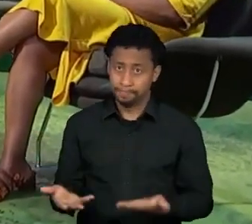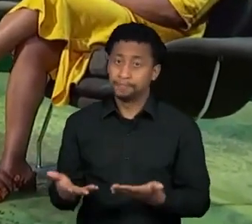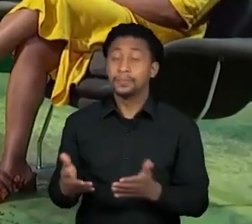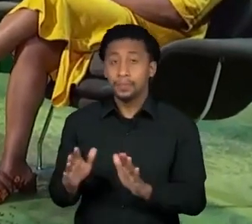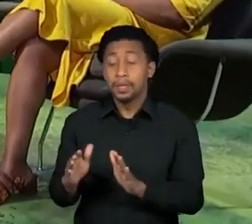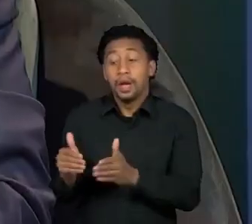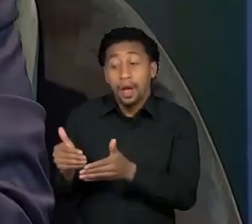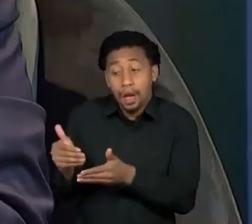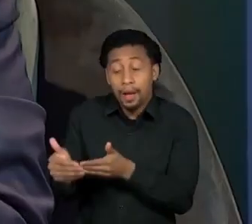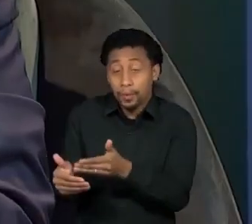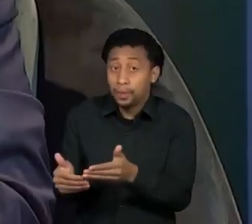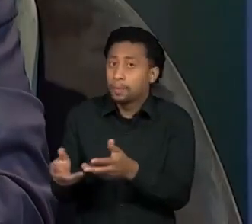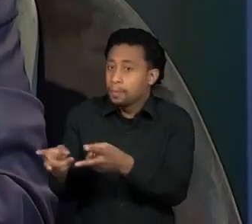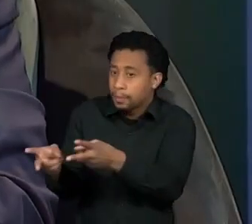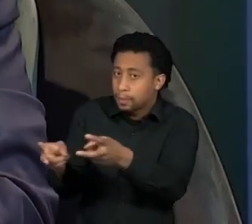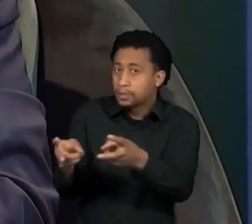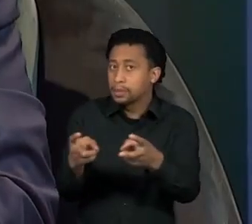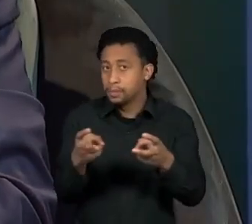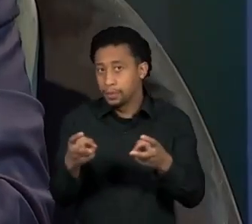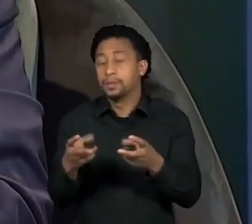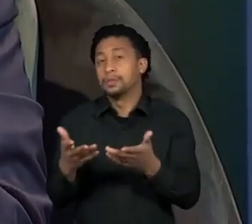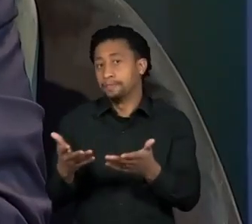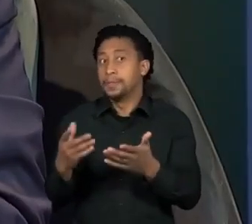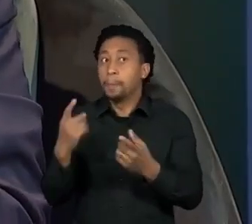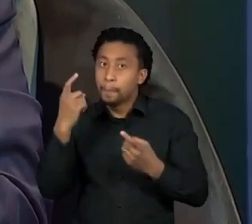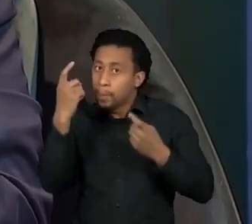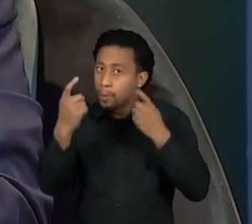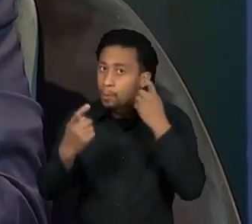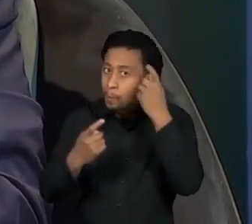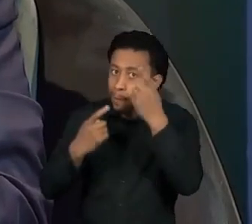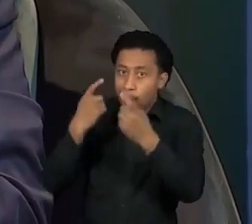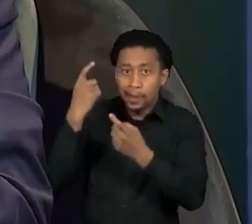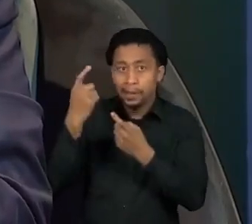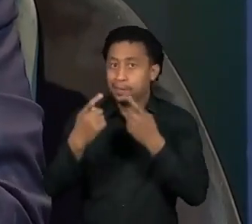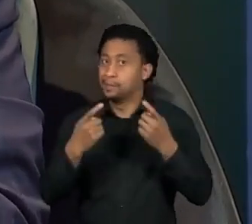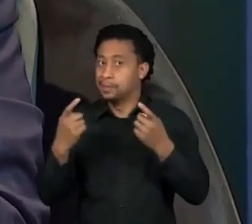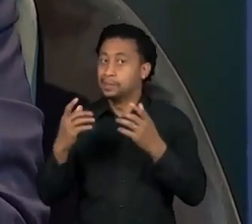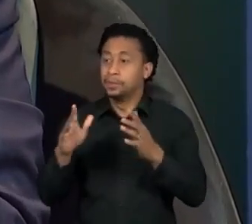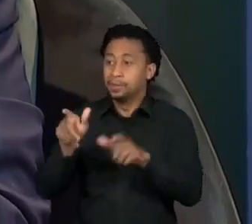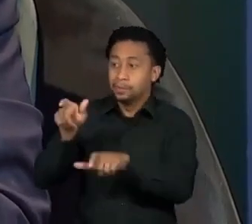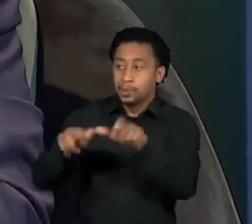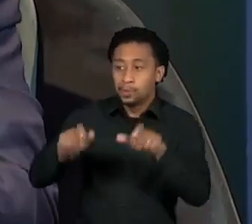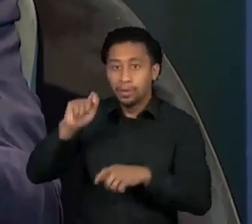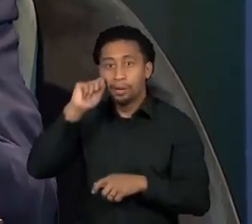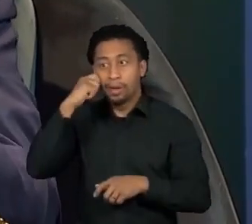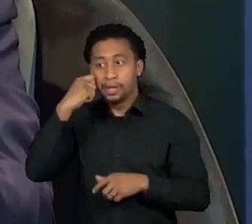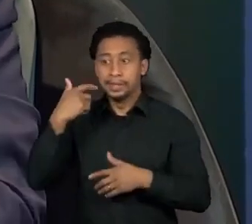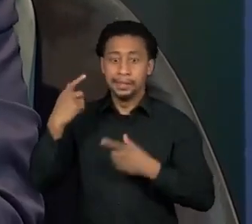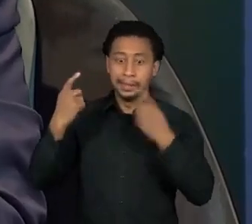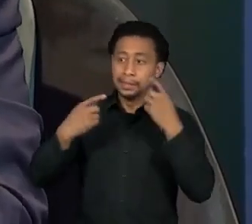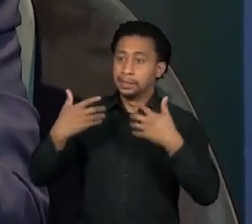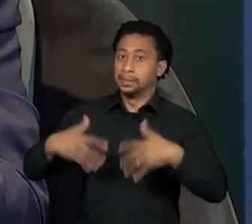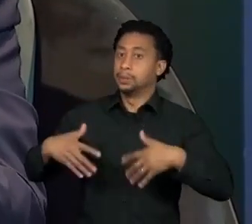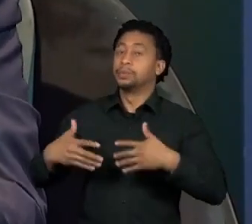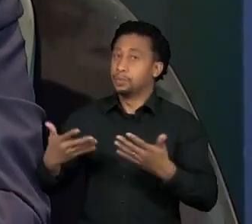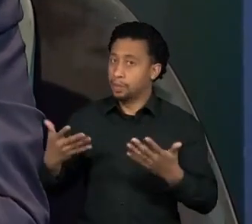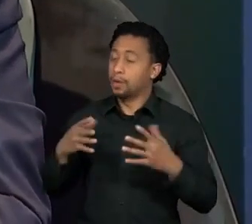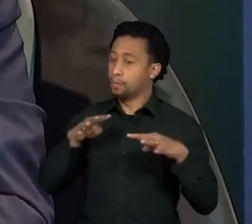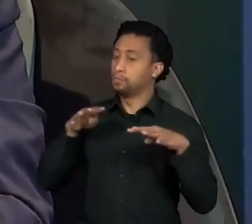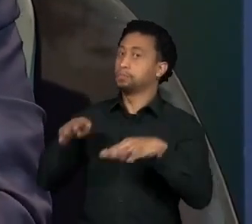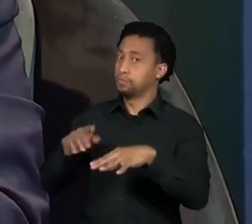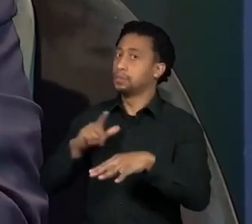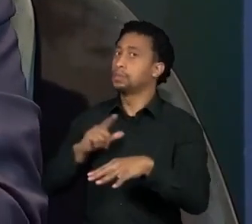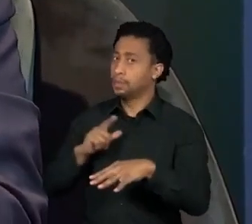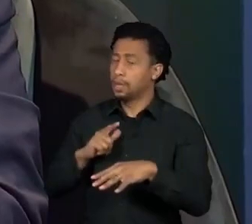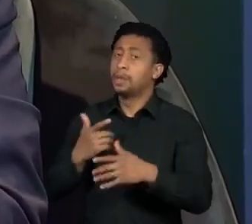do crescimento da preocupação em relação ao problema do negro. Sim. E aí você tem uma série de políticas alternativas, ou de,